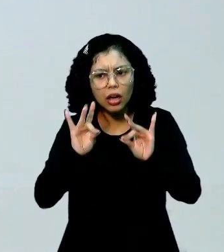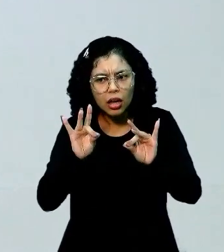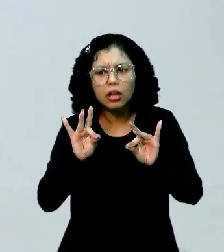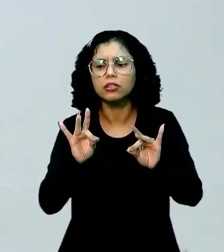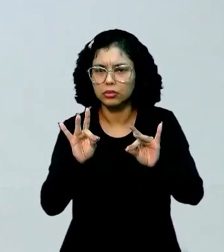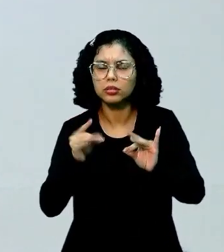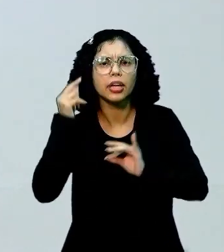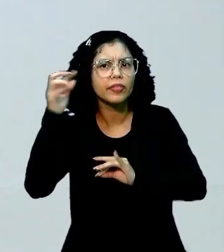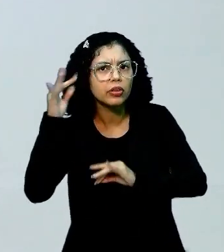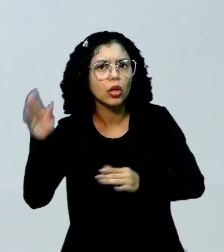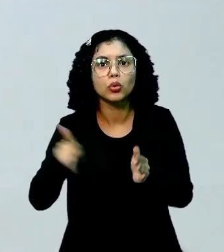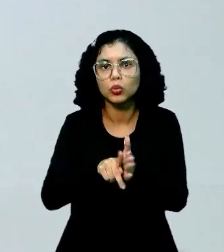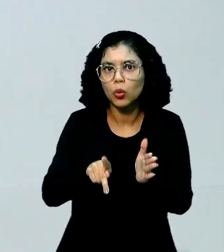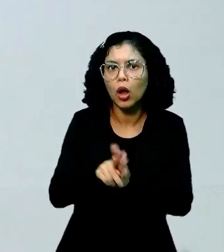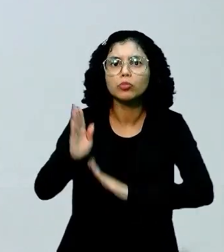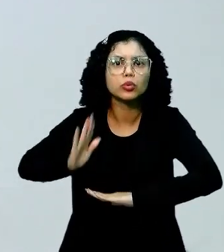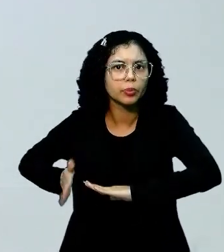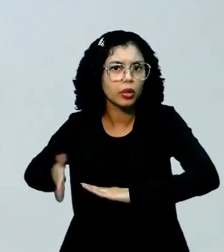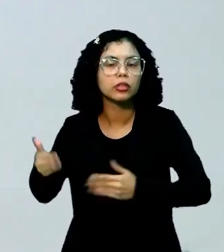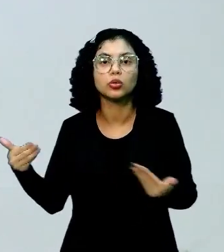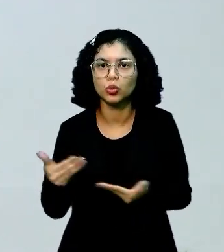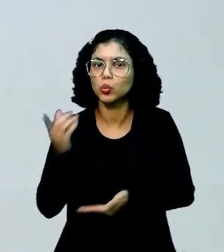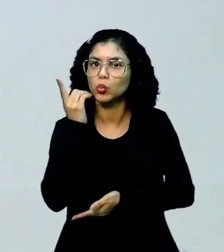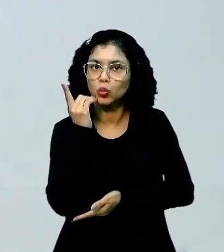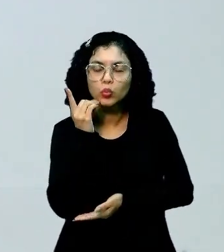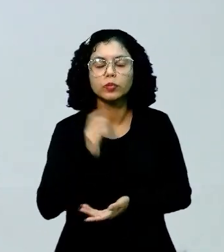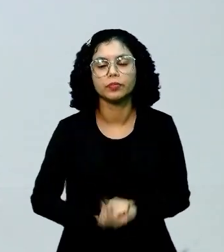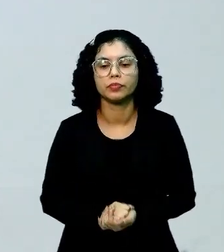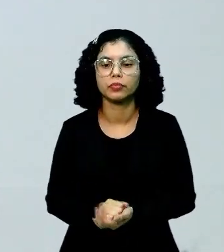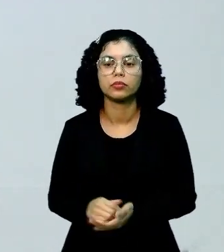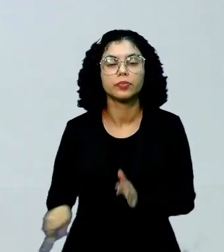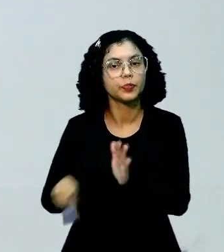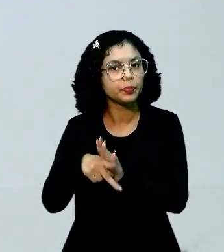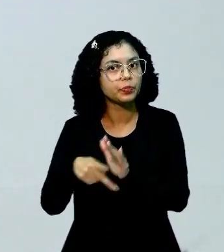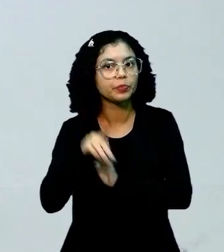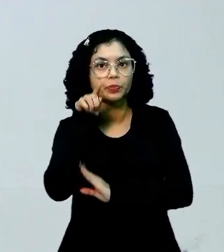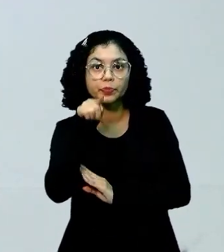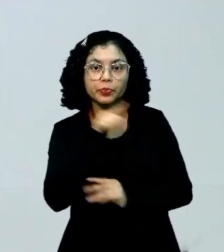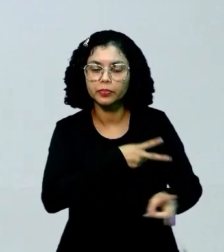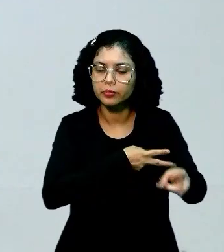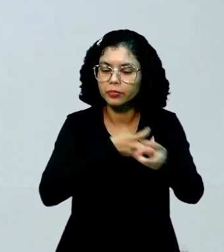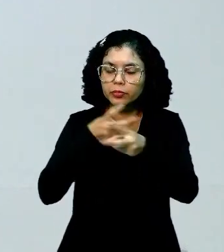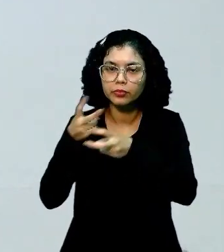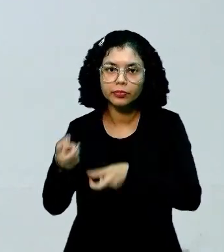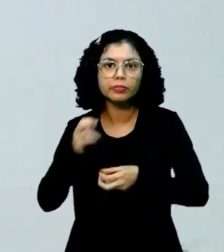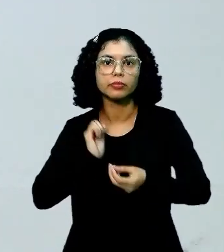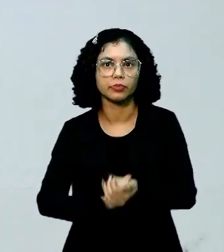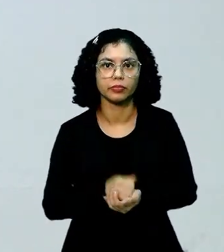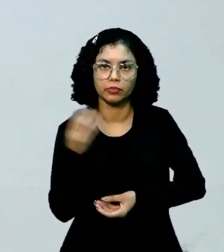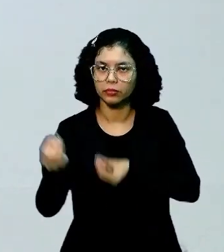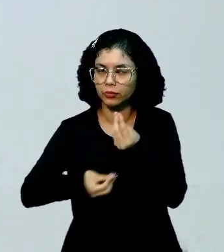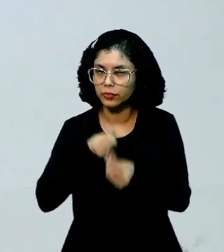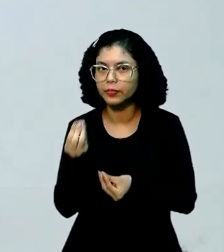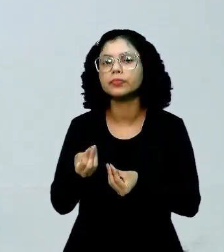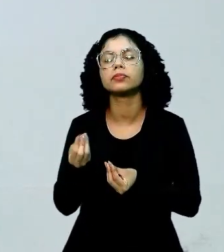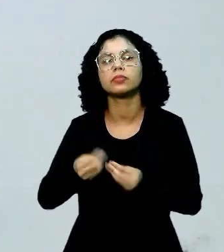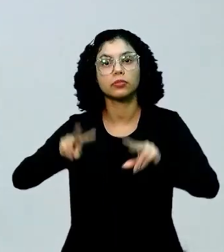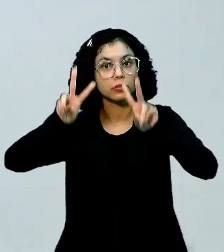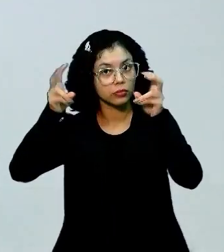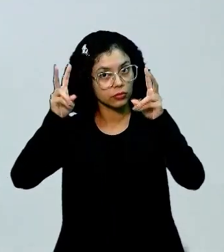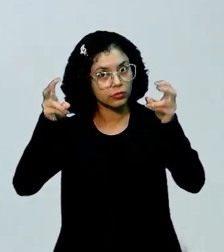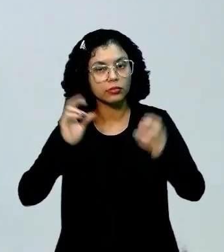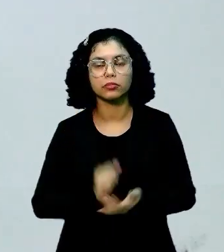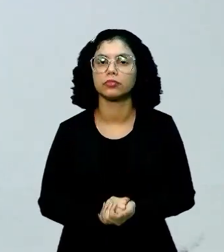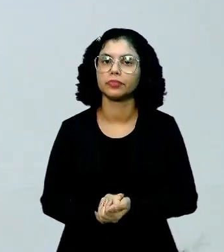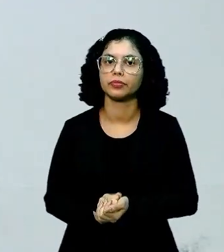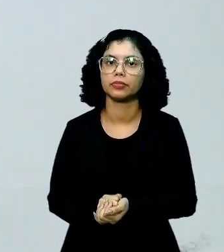reflexões de situações contemporâneas, né? Então, justamente para verificar o engajamento de vocês, né, com os assuntos,